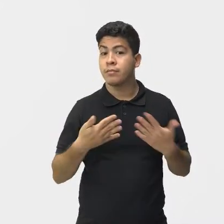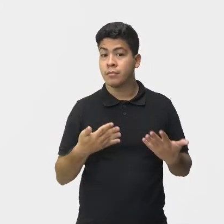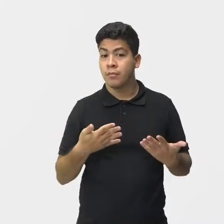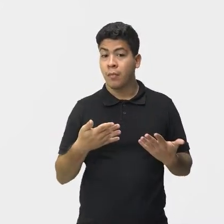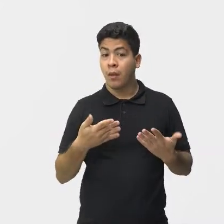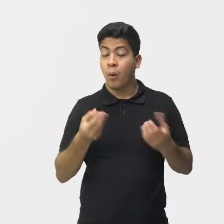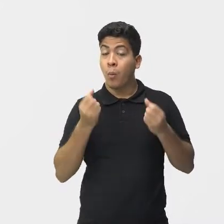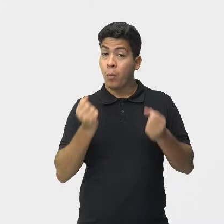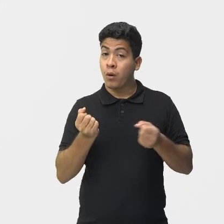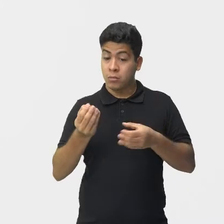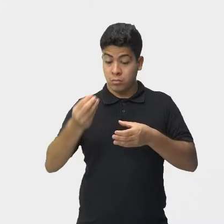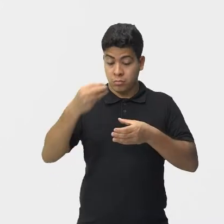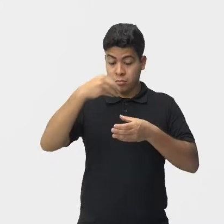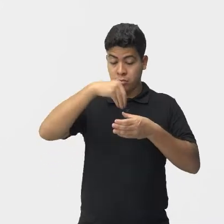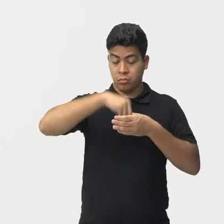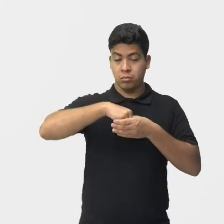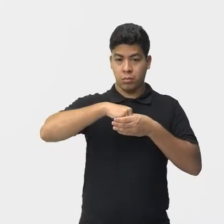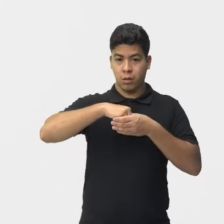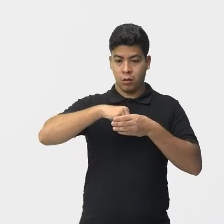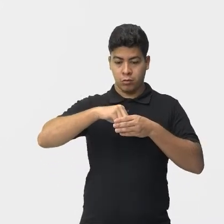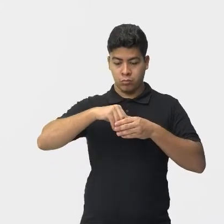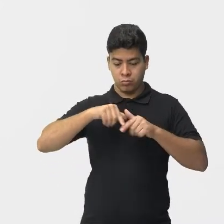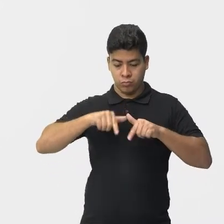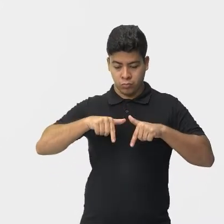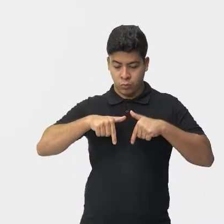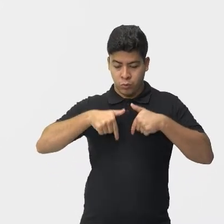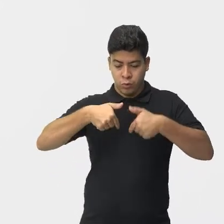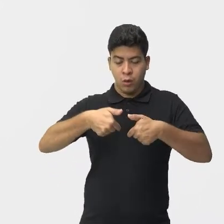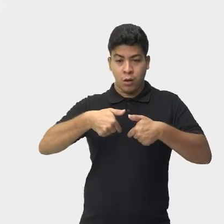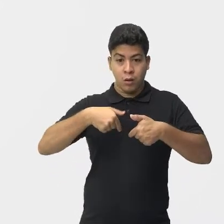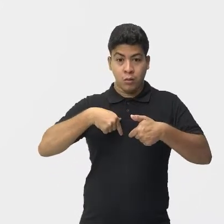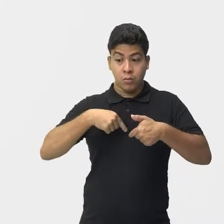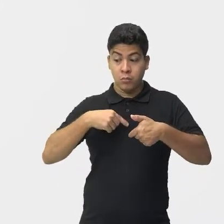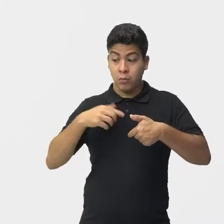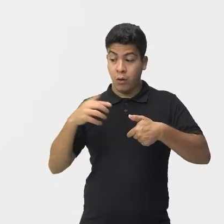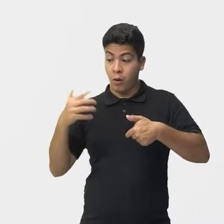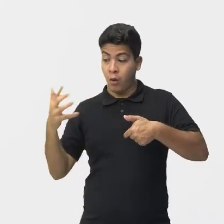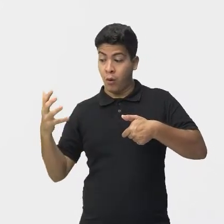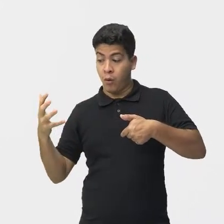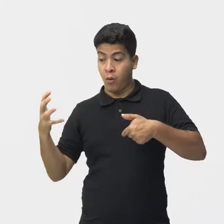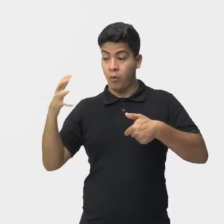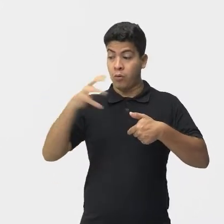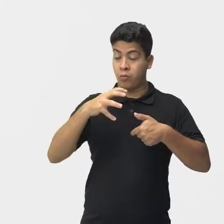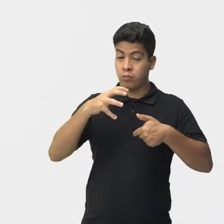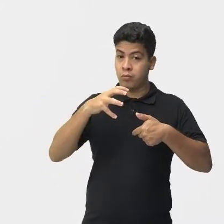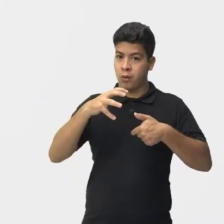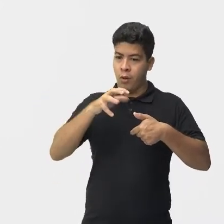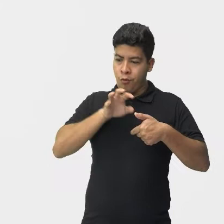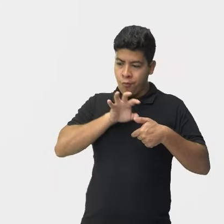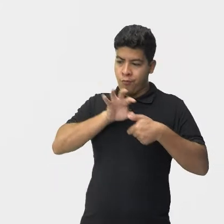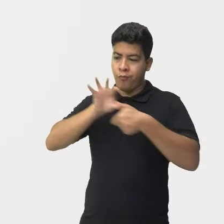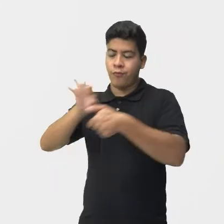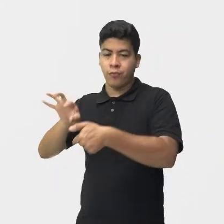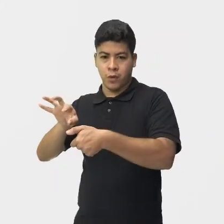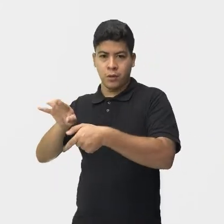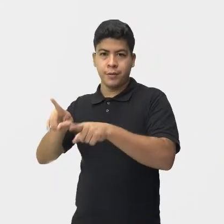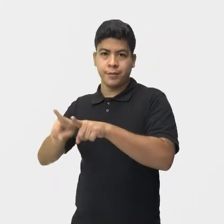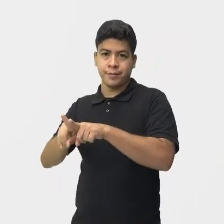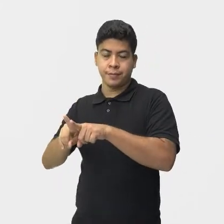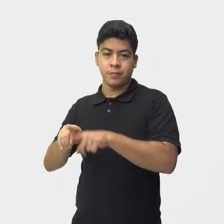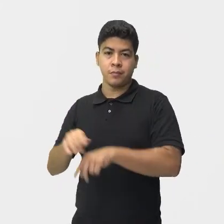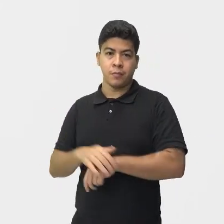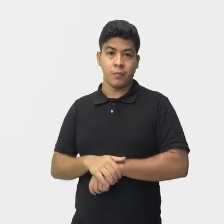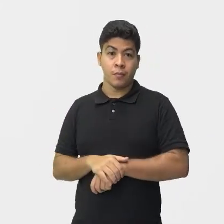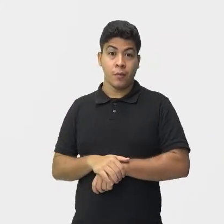que é quando o trabalho é executado por uma parte do sistema sobre outra parte do mesmo sistema. E eu tenho também o